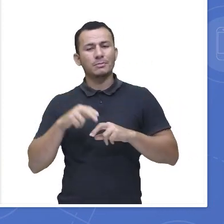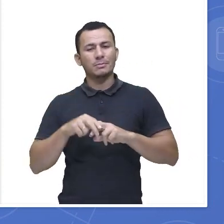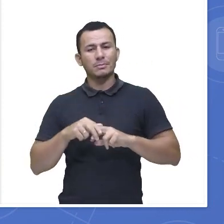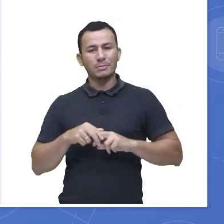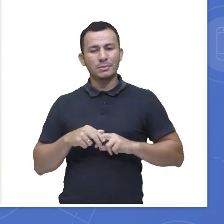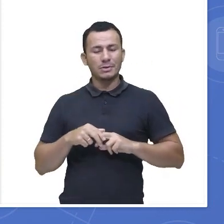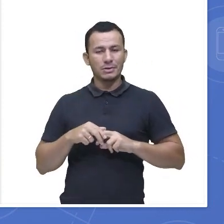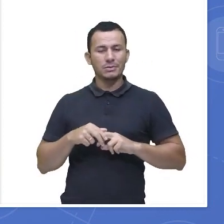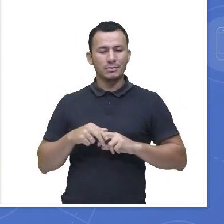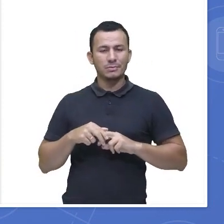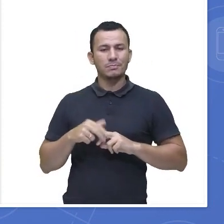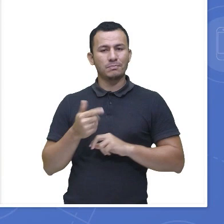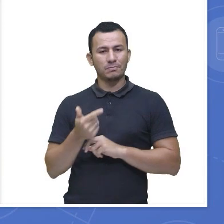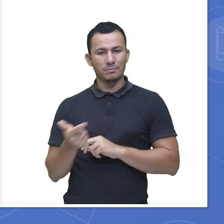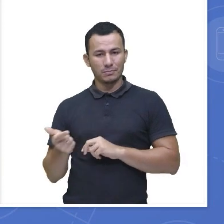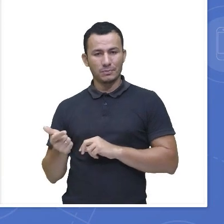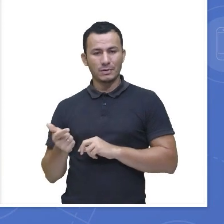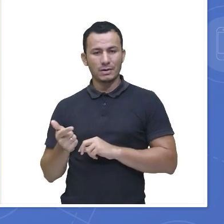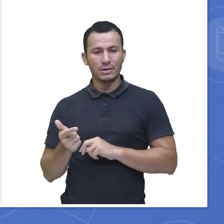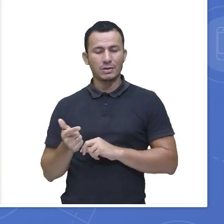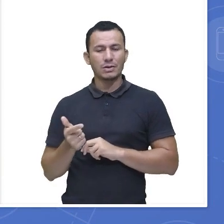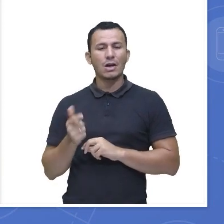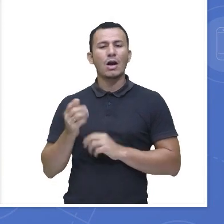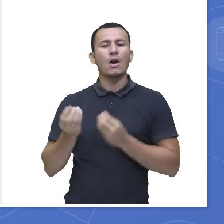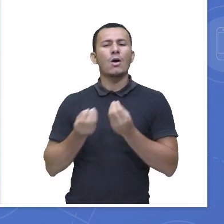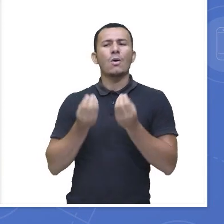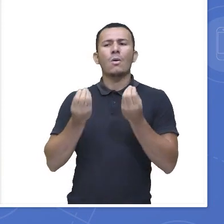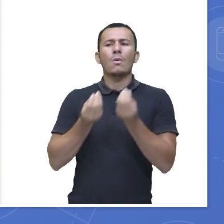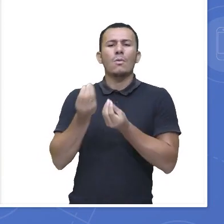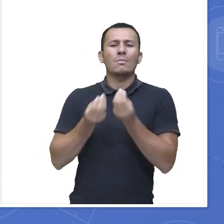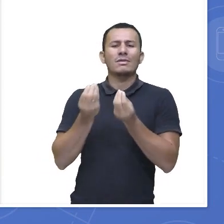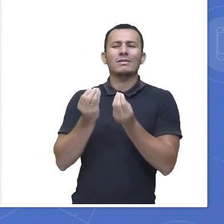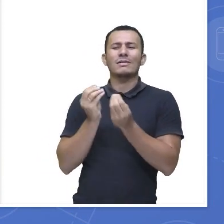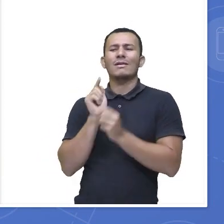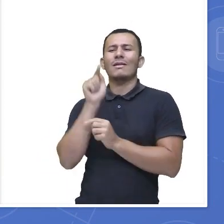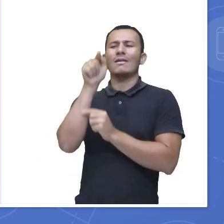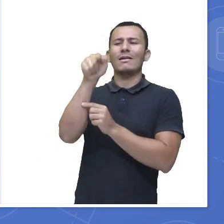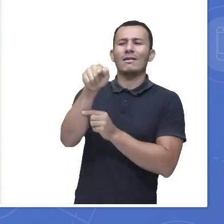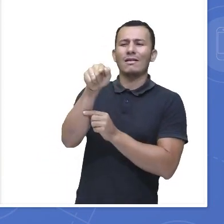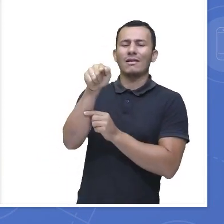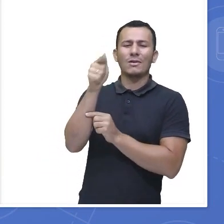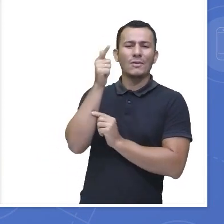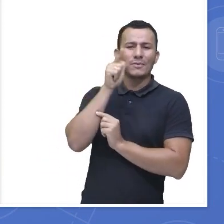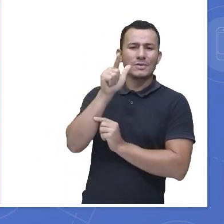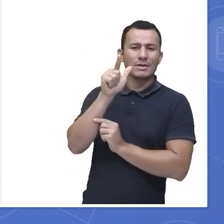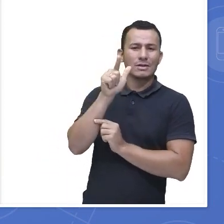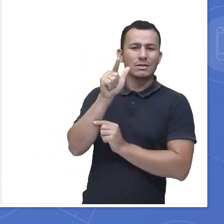pomos e nunca a pomos onde nós estamos.